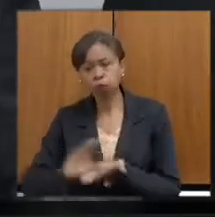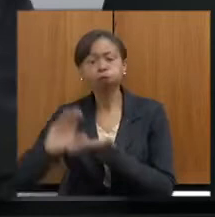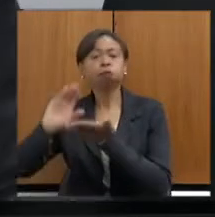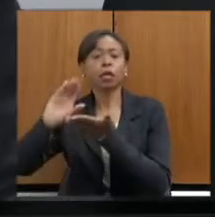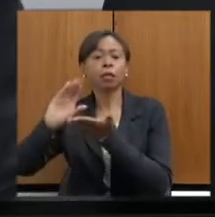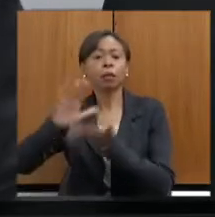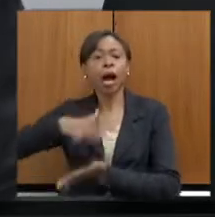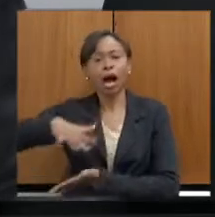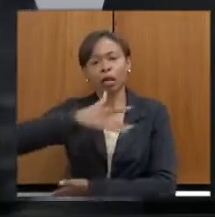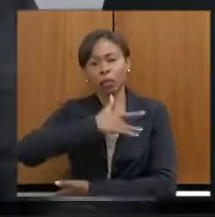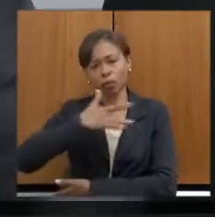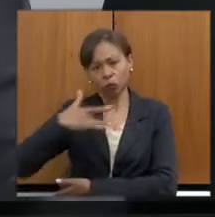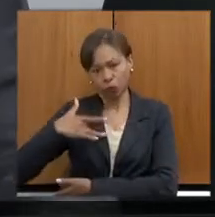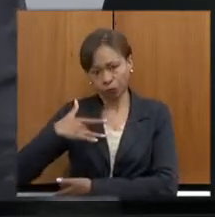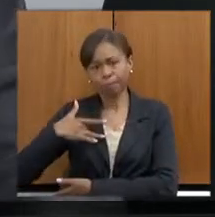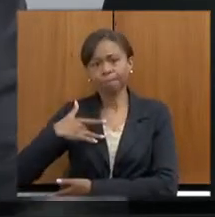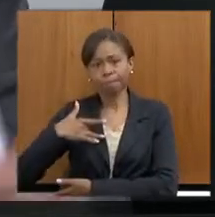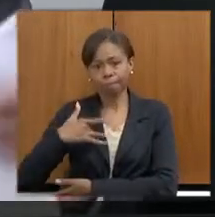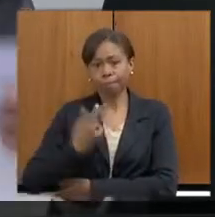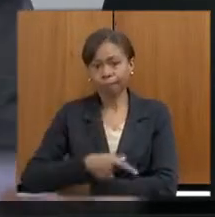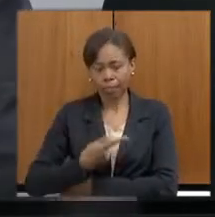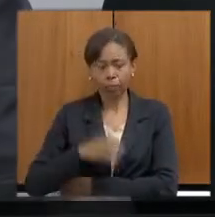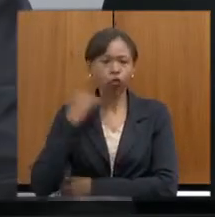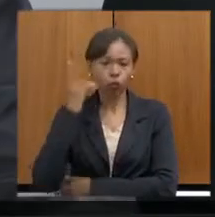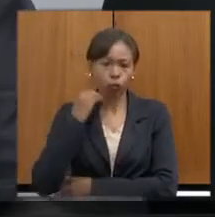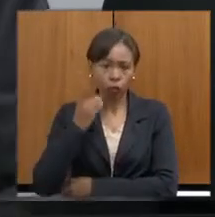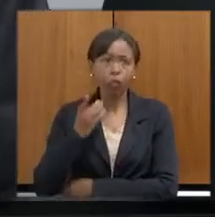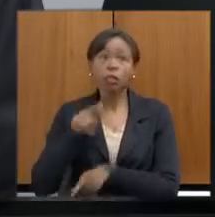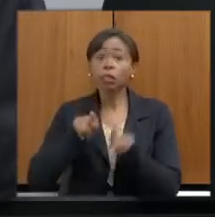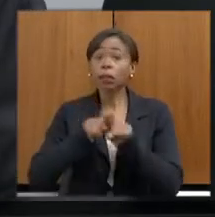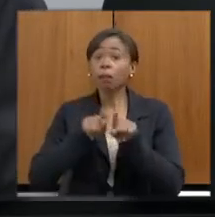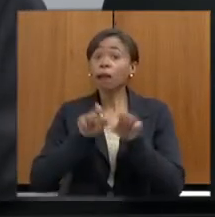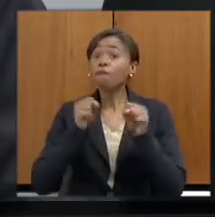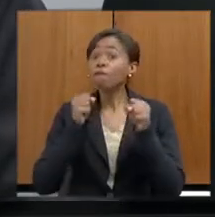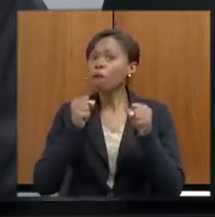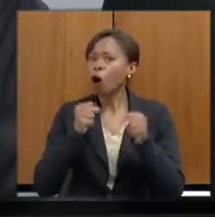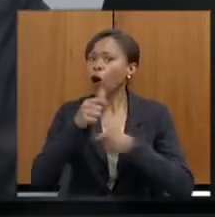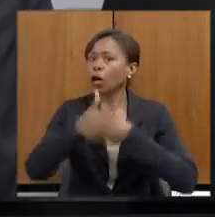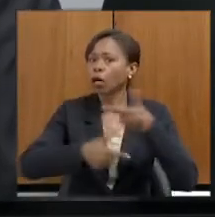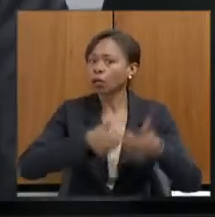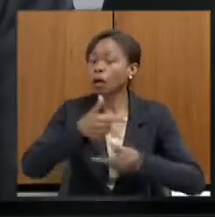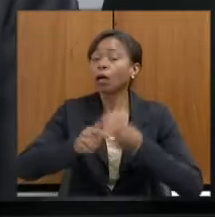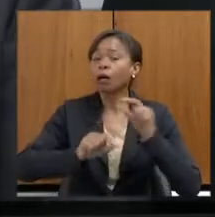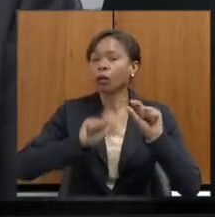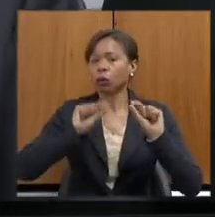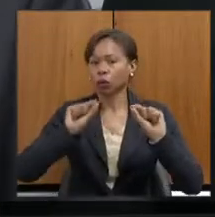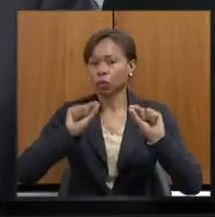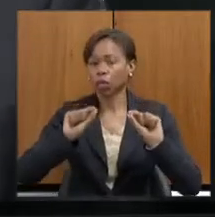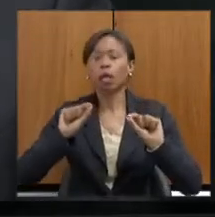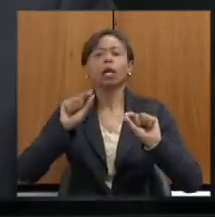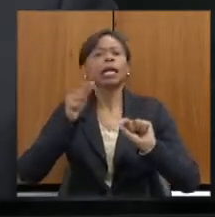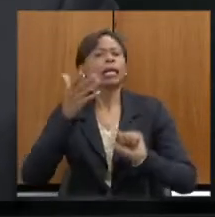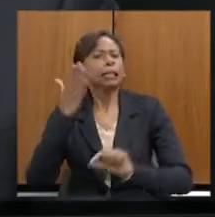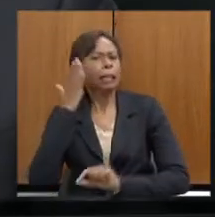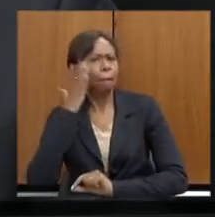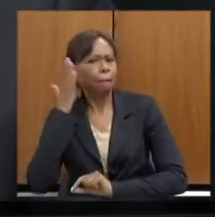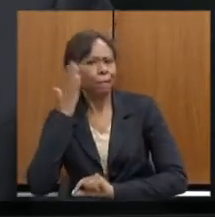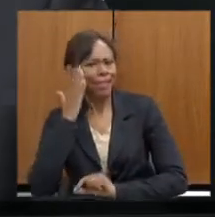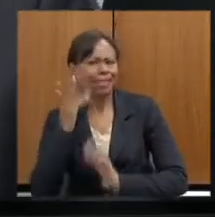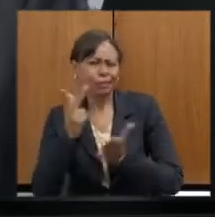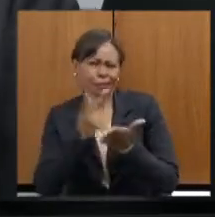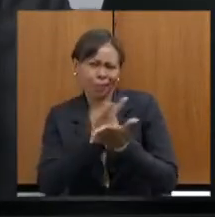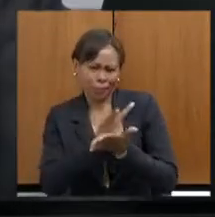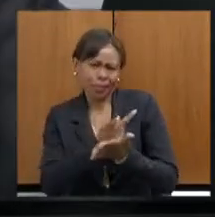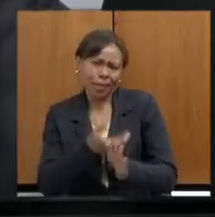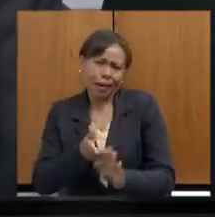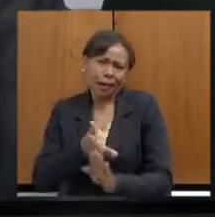enviada para a saúde a temos um trabalho também muito forte em cima a abertura situação do que foi o convite foi um